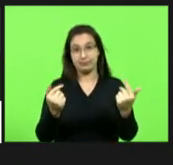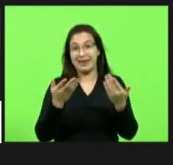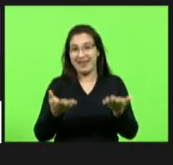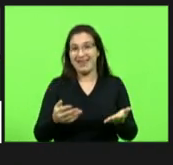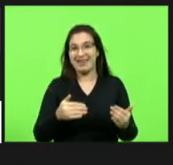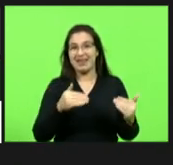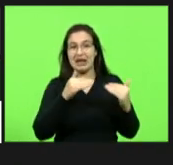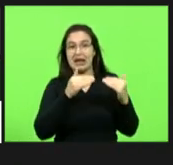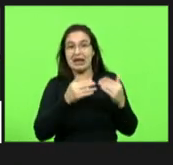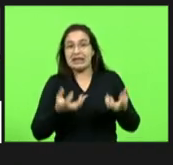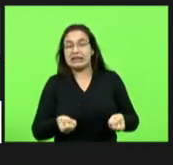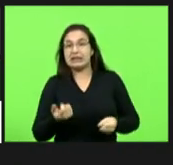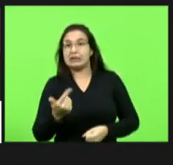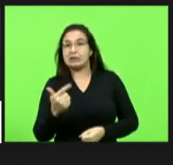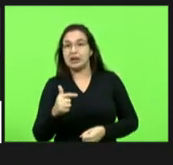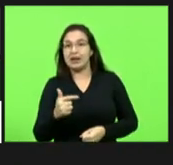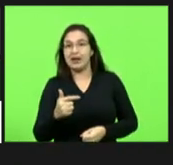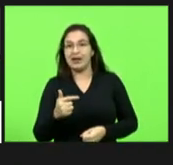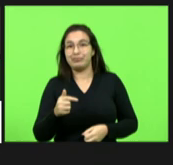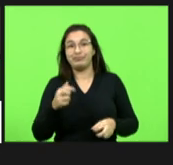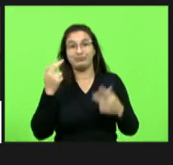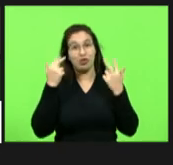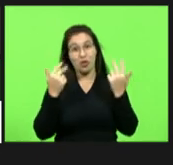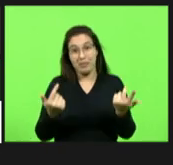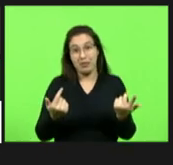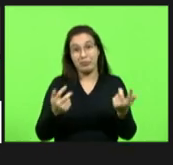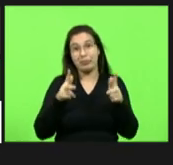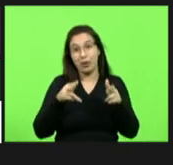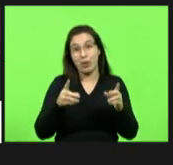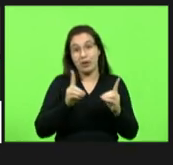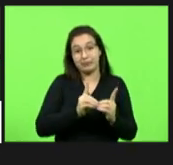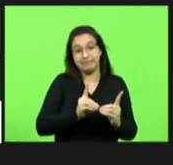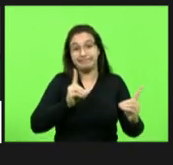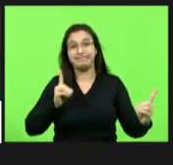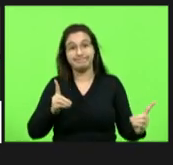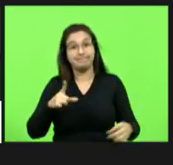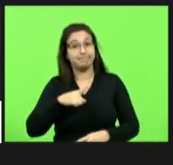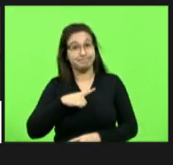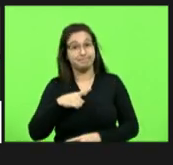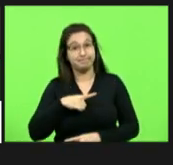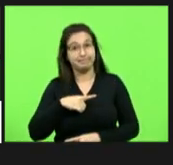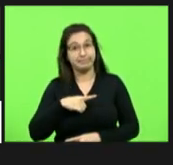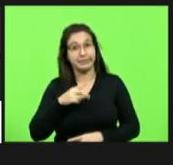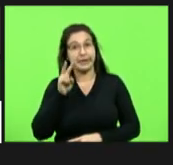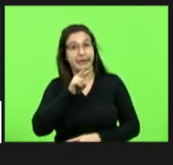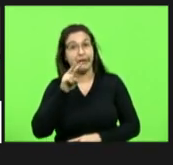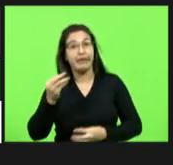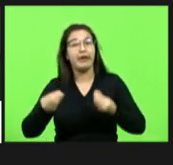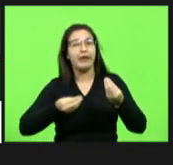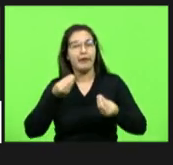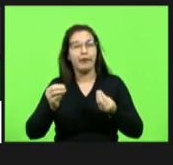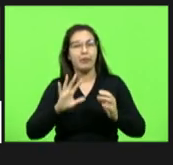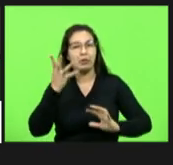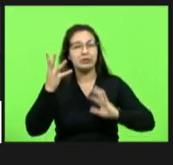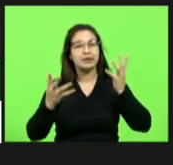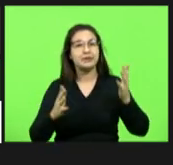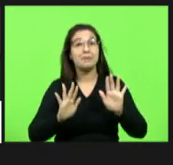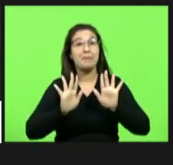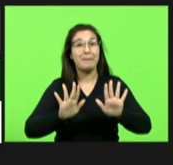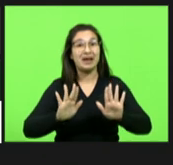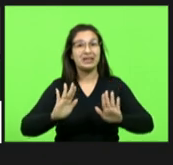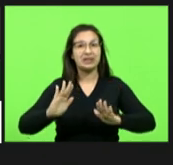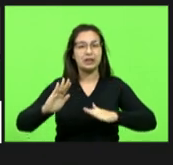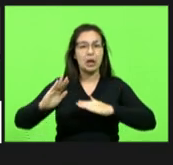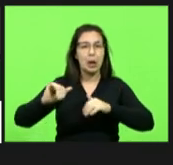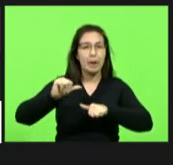concordem, como no caso do distanciamento social, que todos estamos vivenciando e suas consequências. Mas a transição entre uma